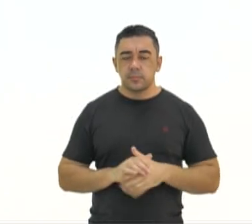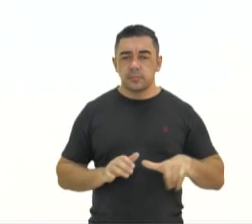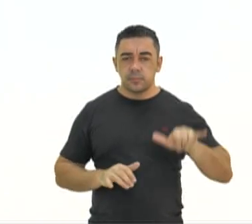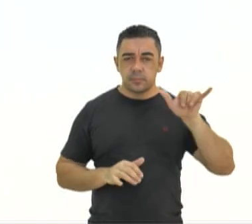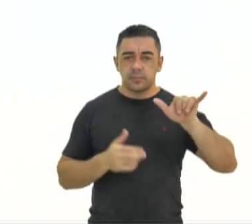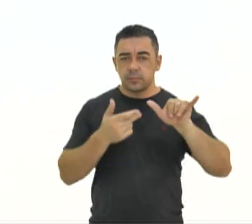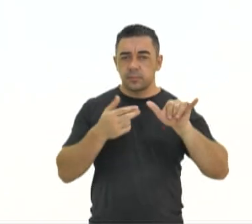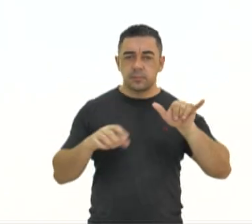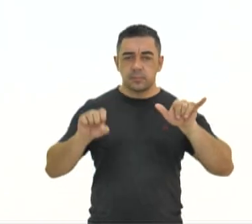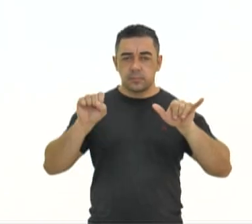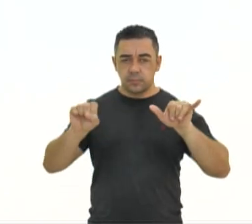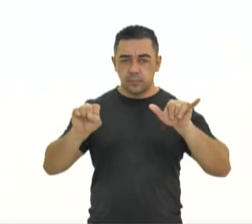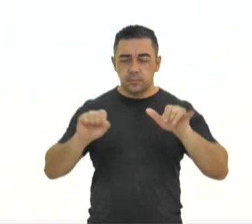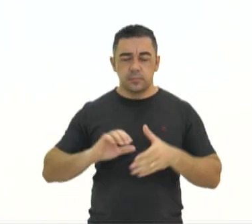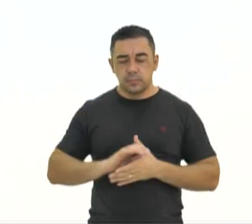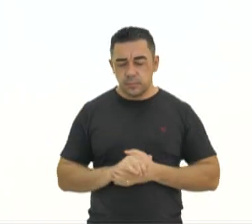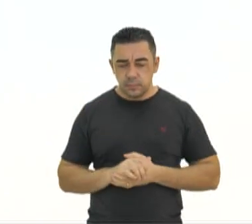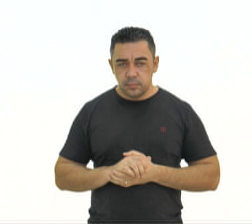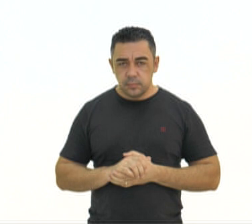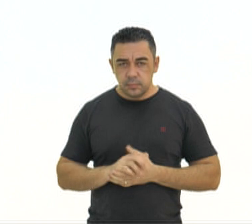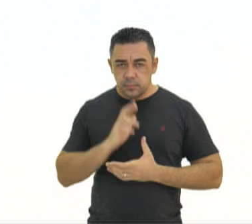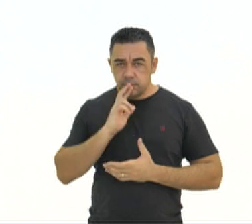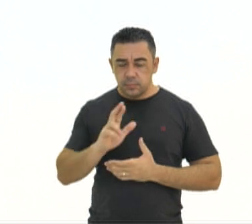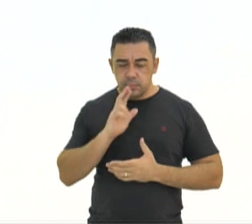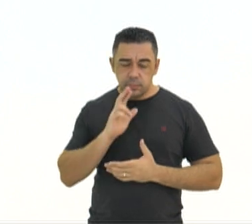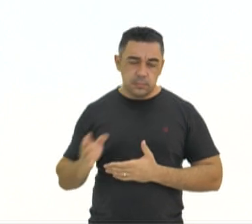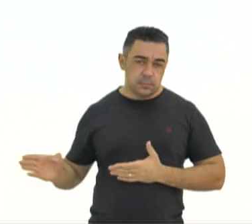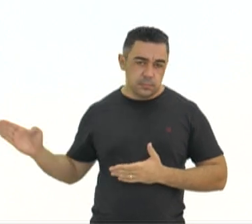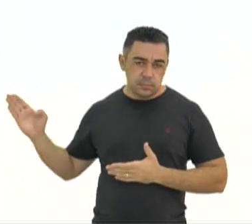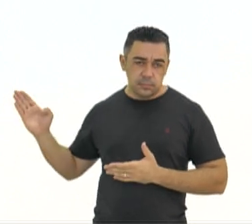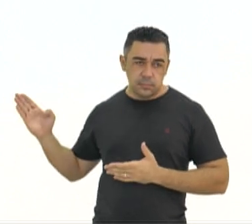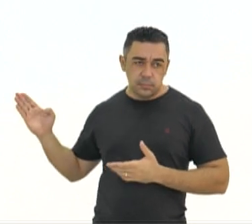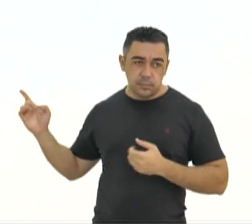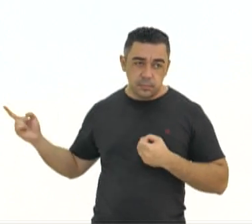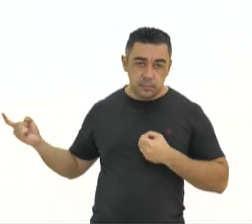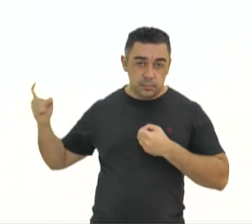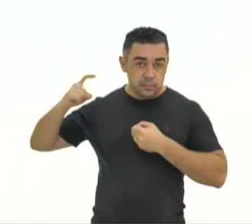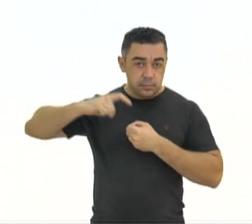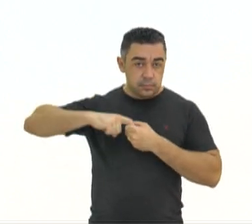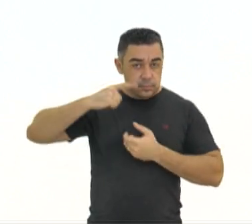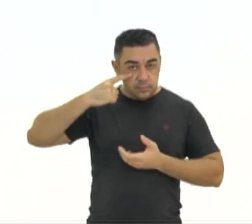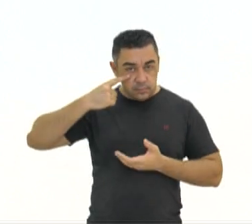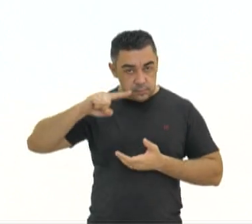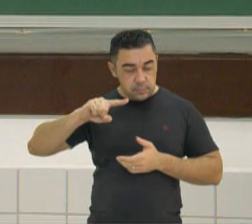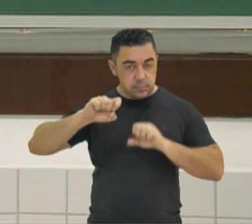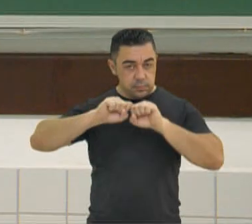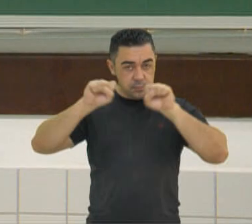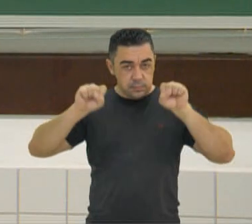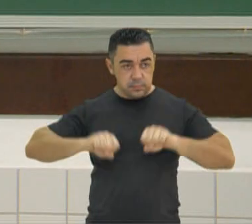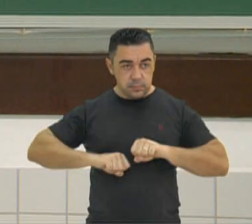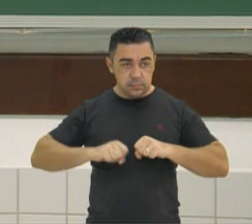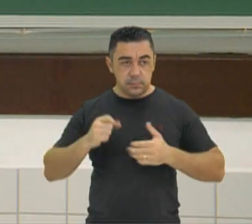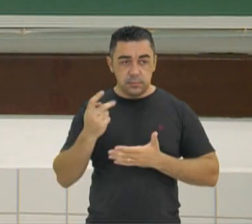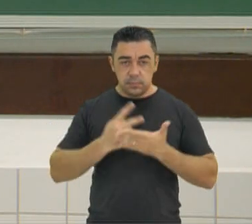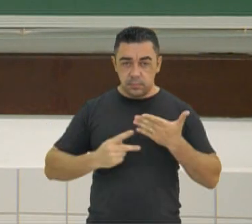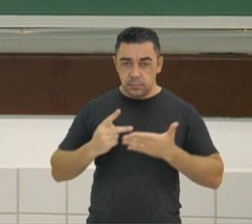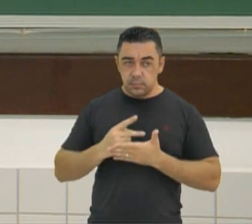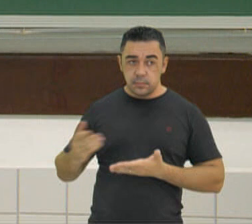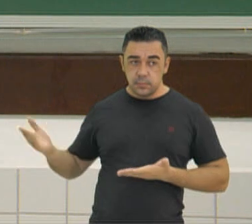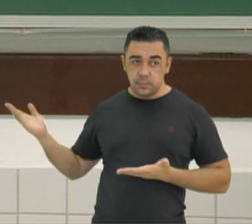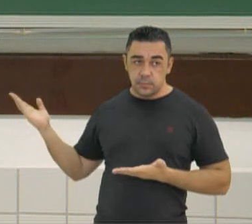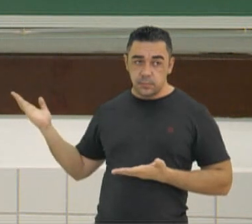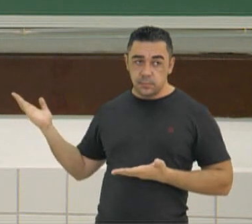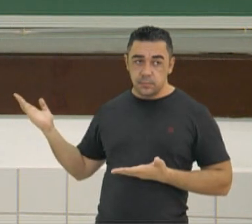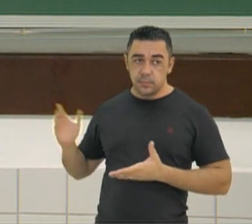y igual a 8. Né? Agora, voltando ao nosso sistema aqui com as figuras geométricas.